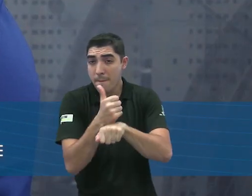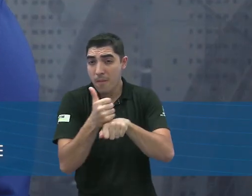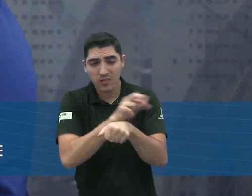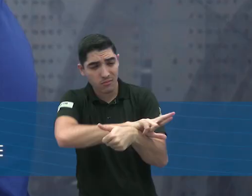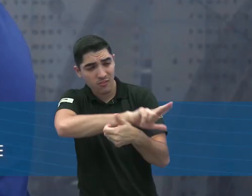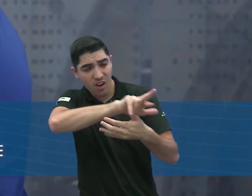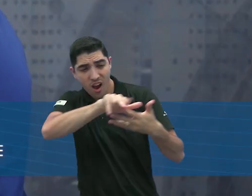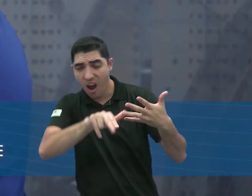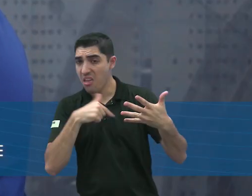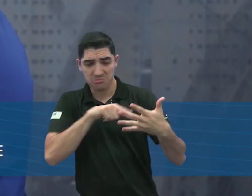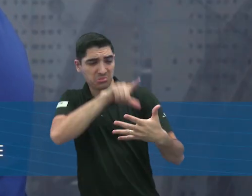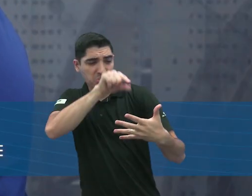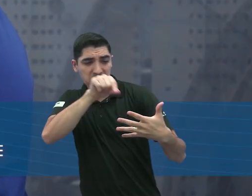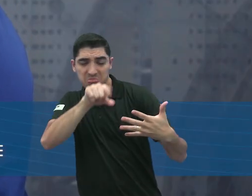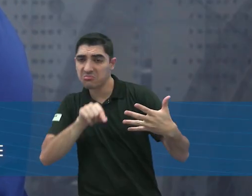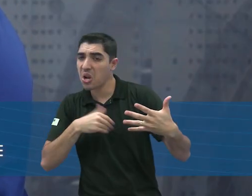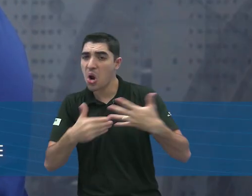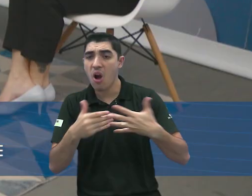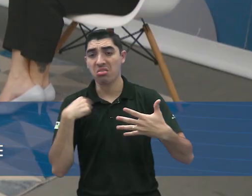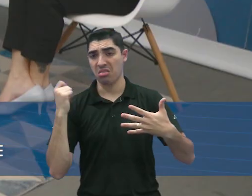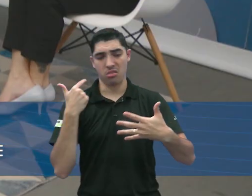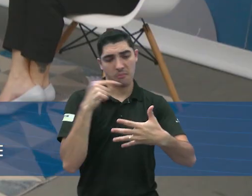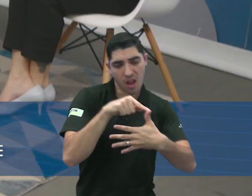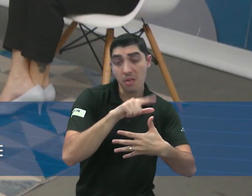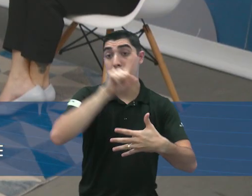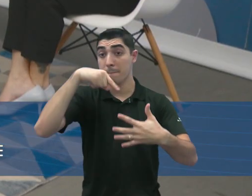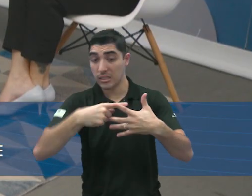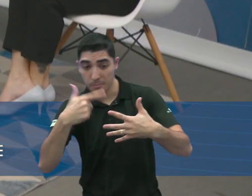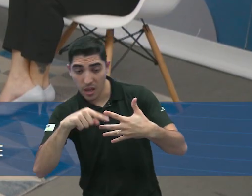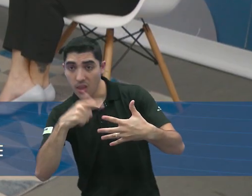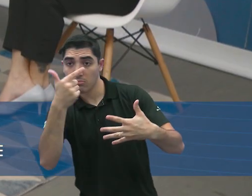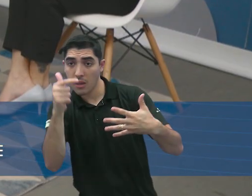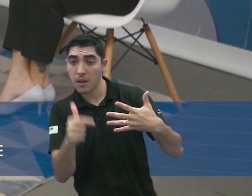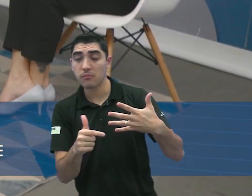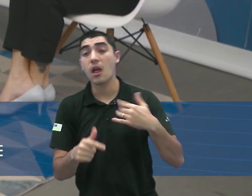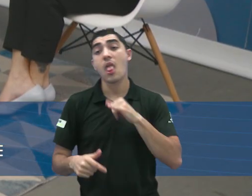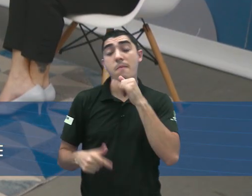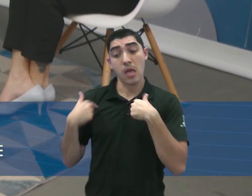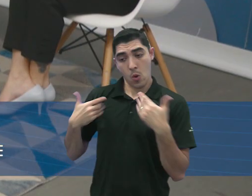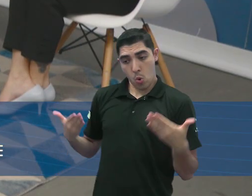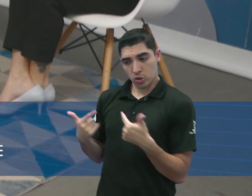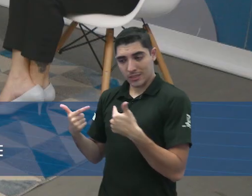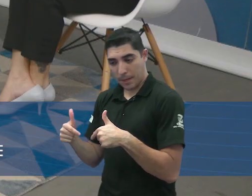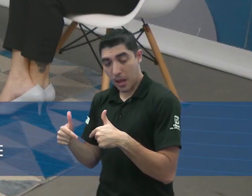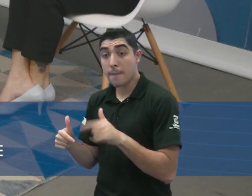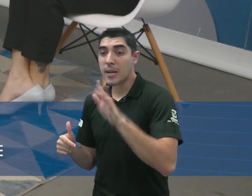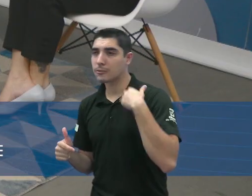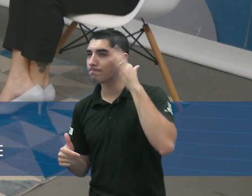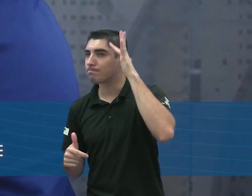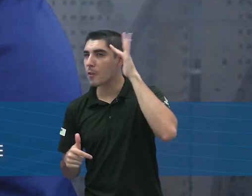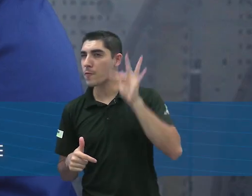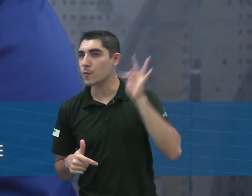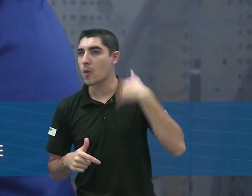né? Vários momentos da nossa carreira. Então, às vezes eu estou num momento da minha carreira, mas pensando num outro momento, né, Kátia? É verdade. Então,